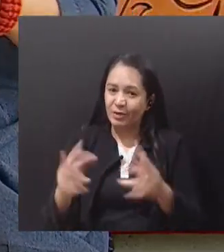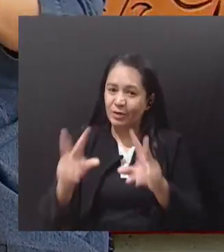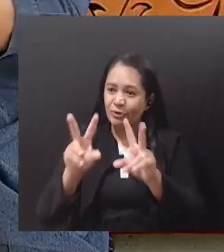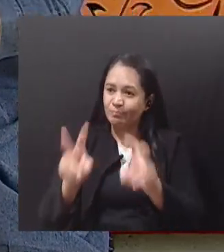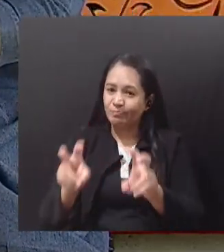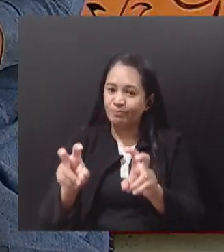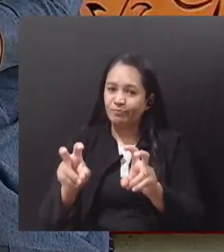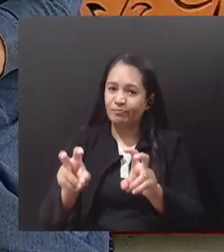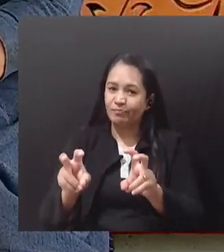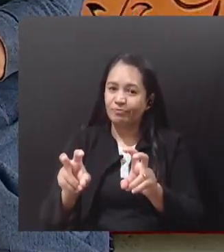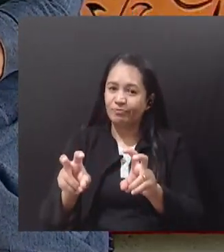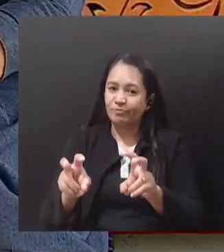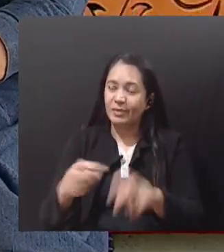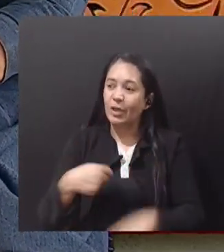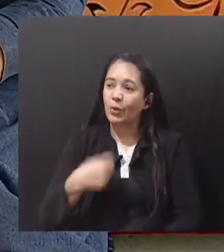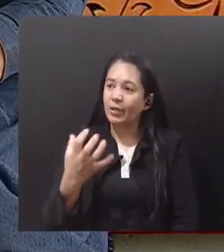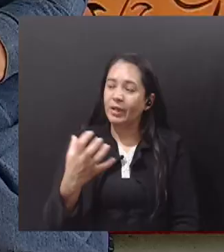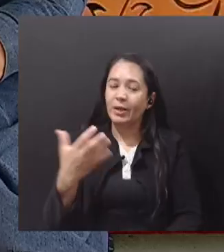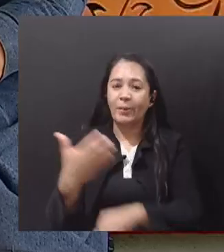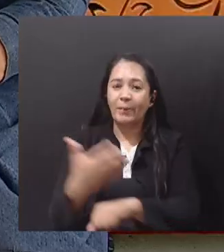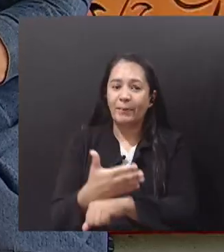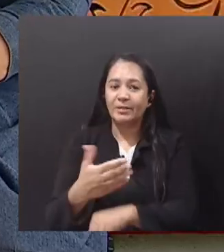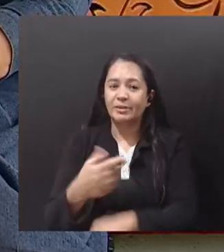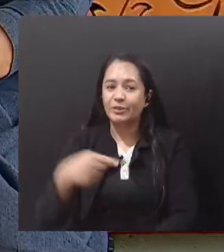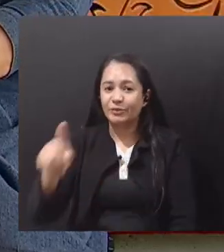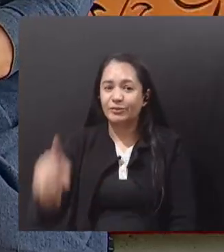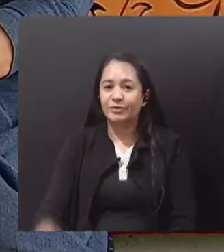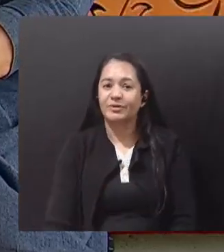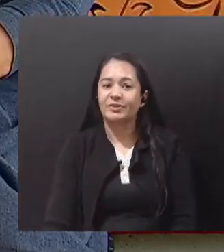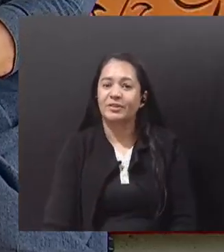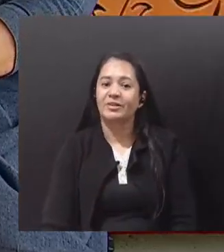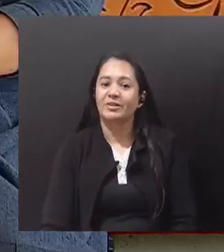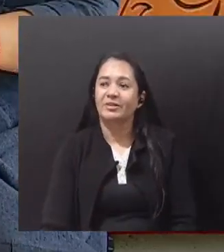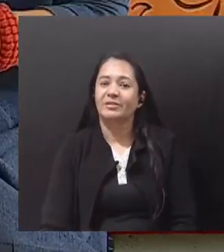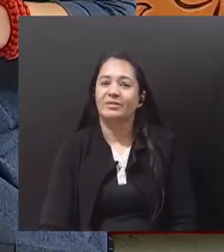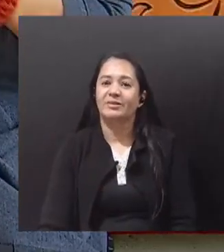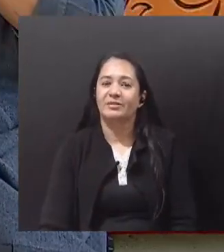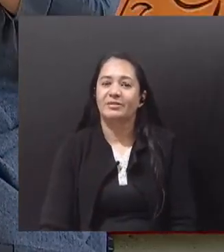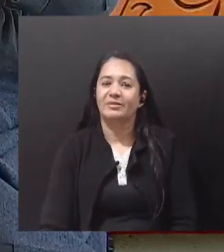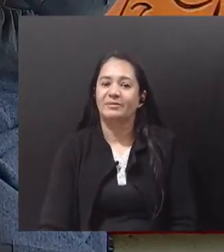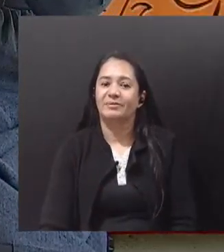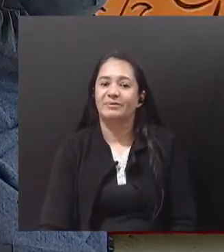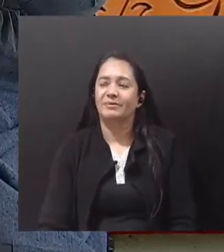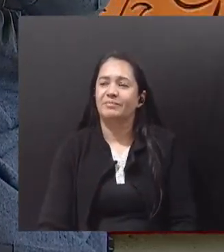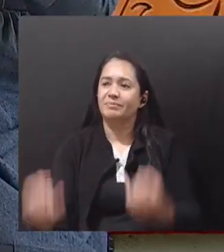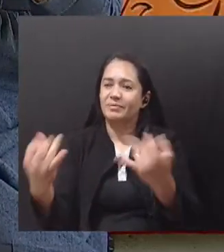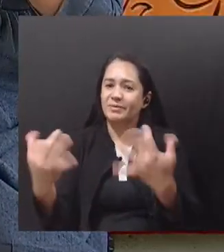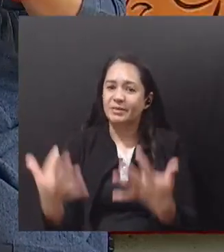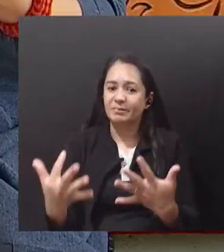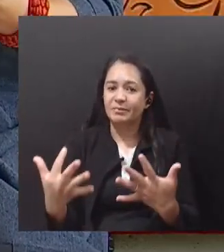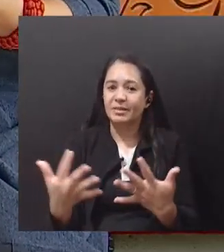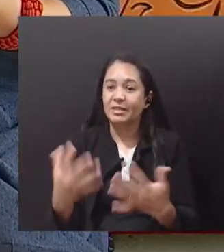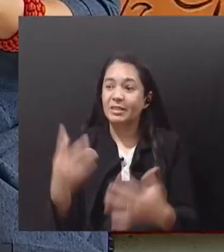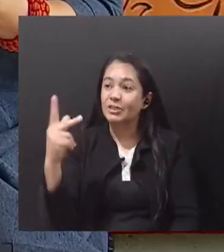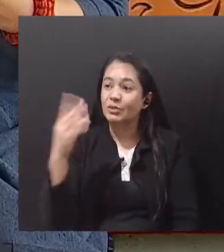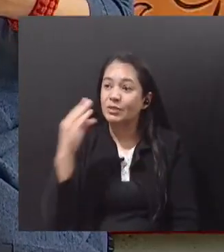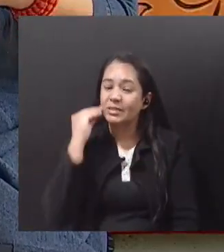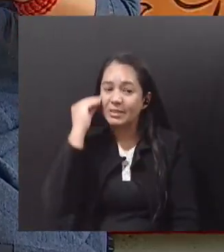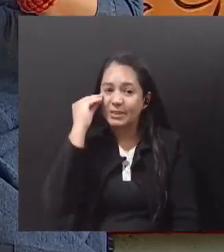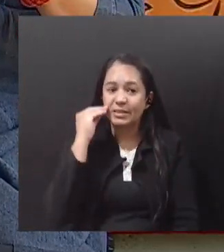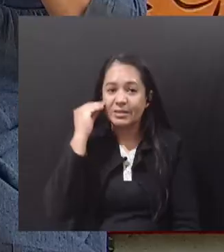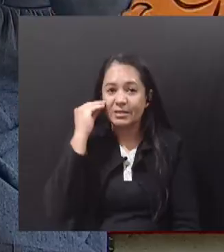disse, olha, eu queria participar e fui por uma primeira vez. Me fala dessas suas experiências nas